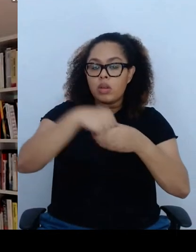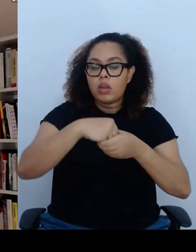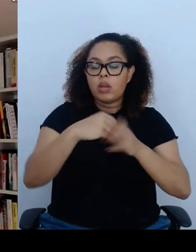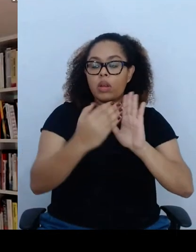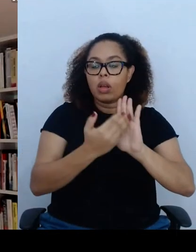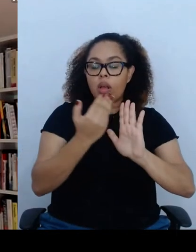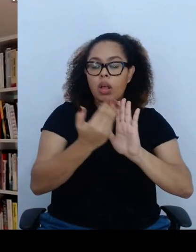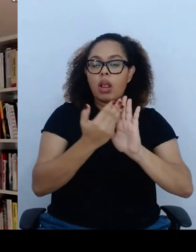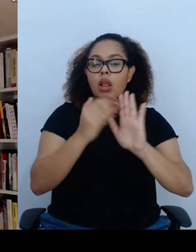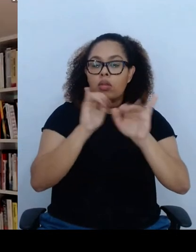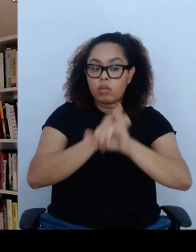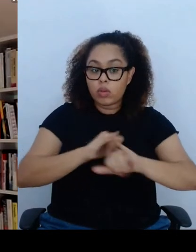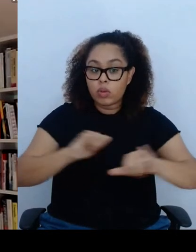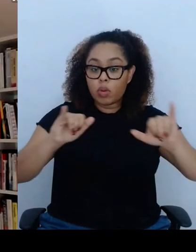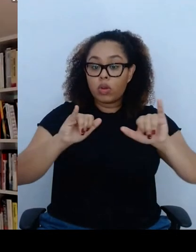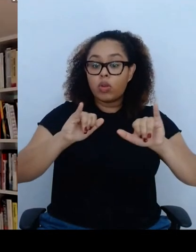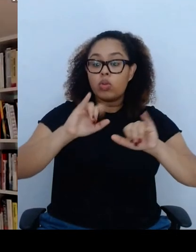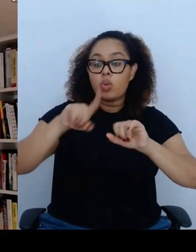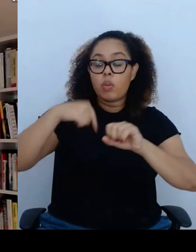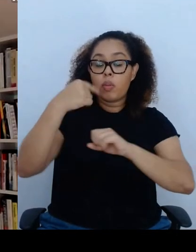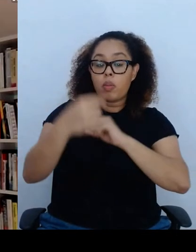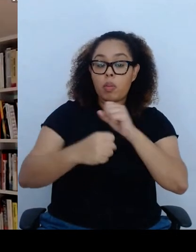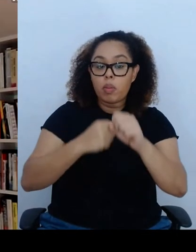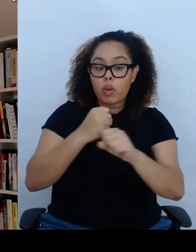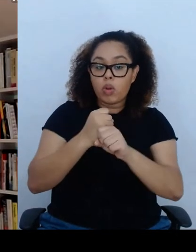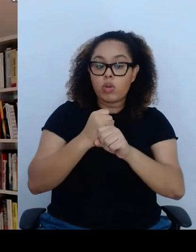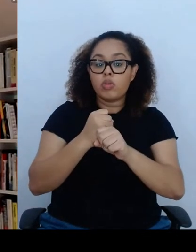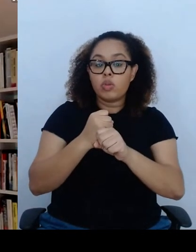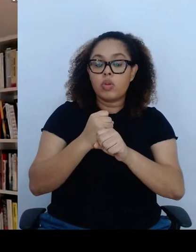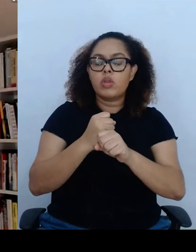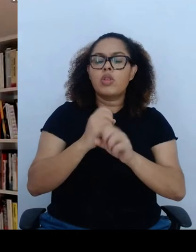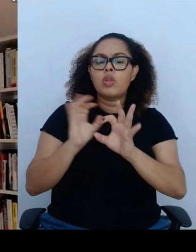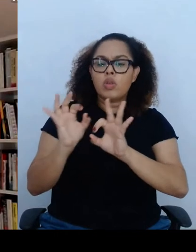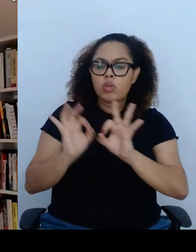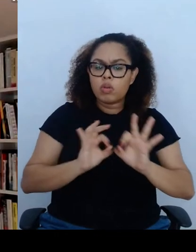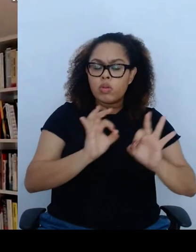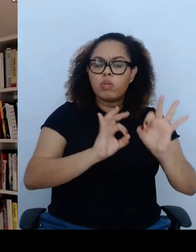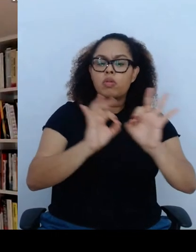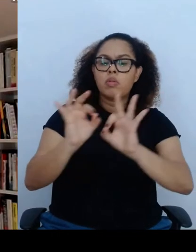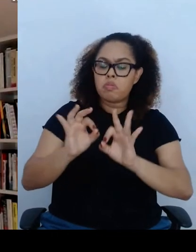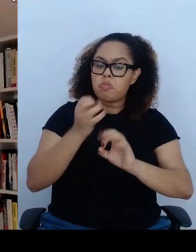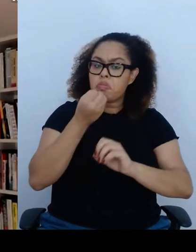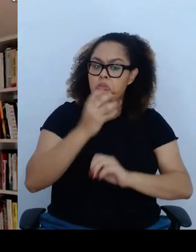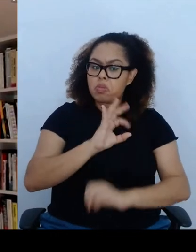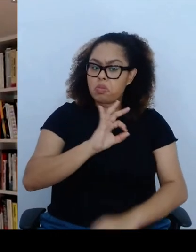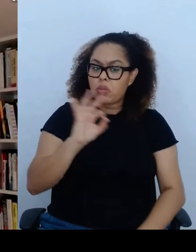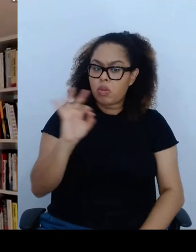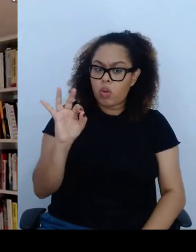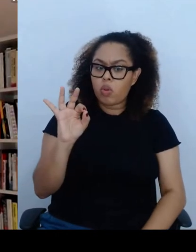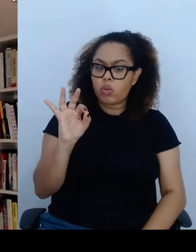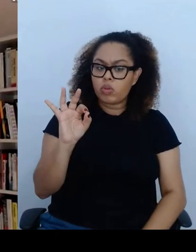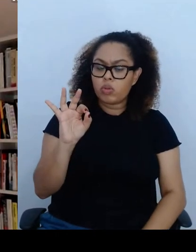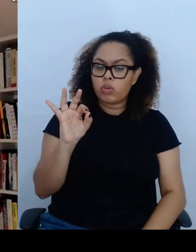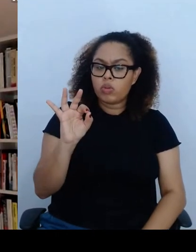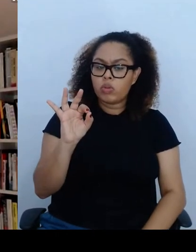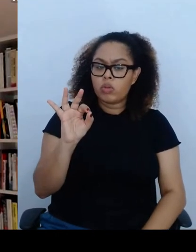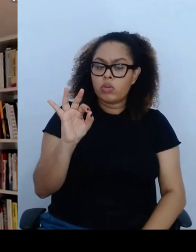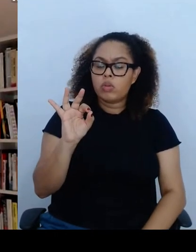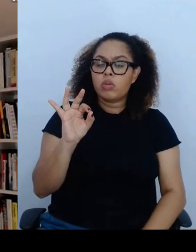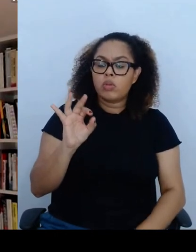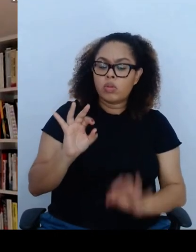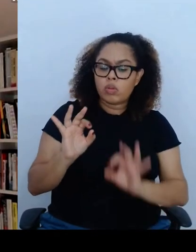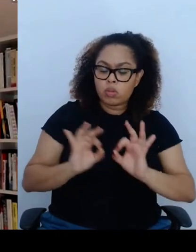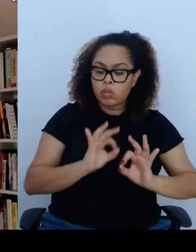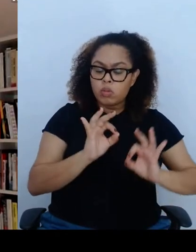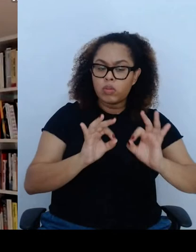que vem num formato que nós começamos a desenvolver Foi bastante produtivo que nós começamos a desenvolver por